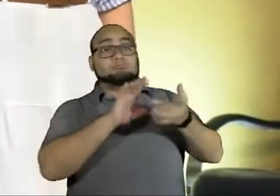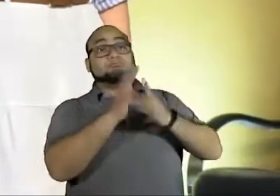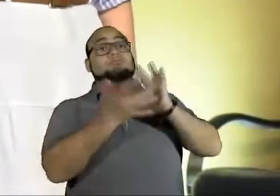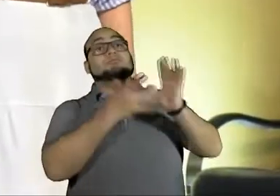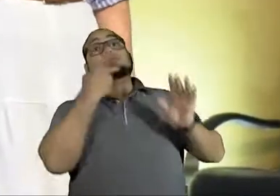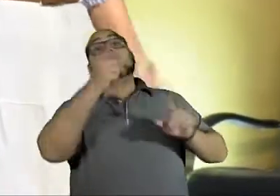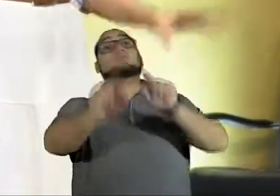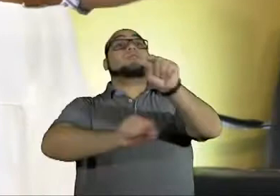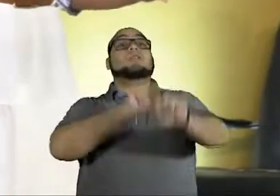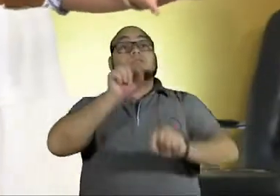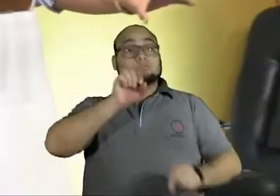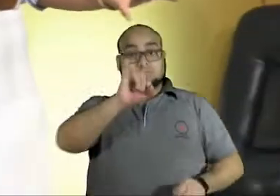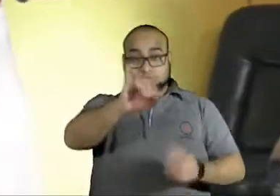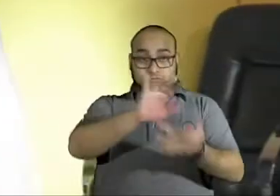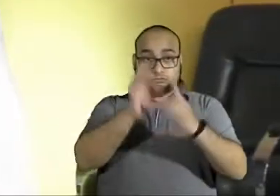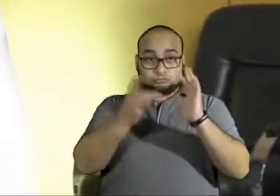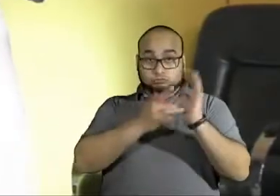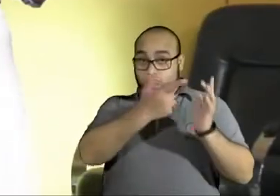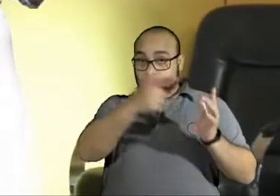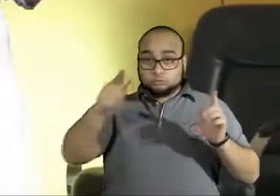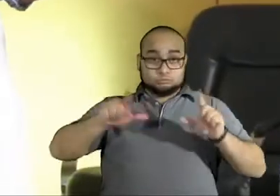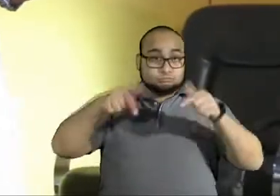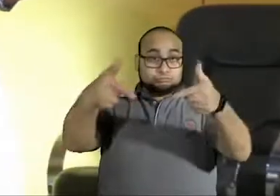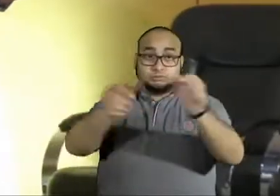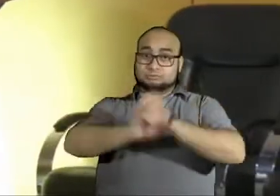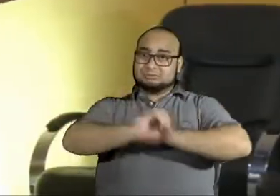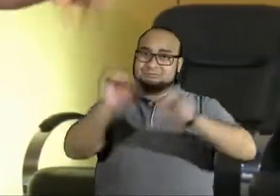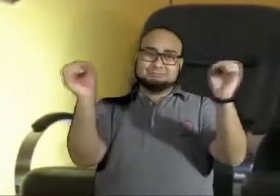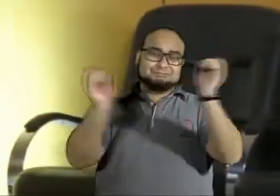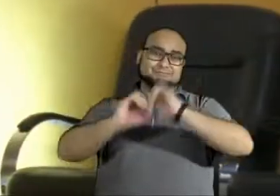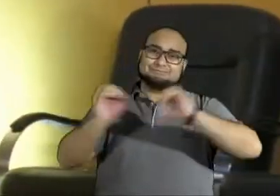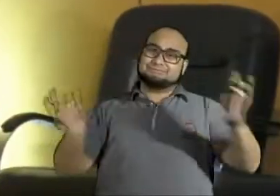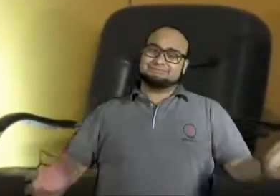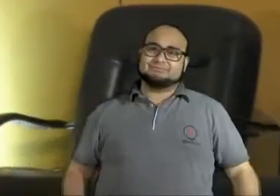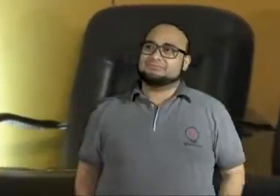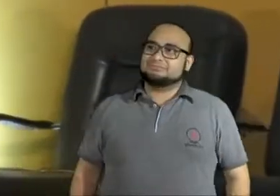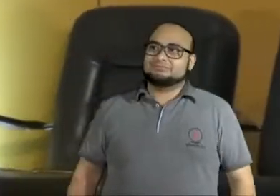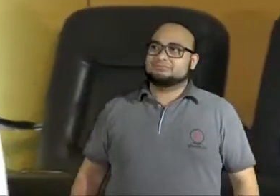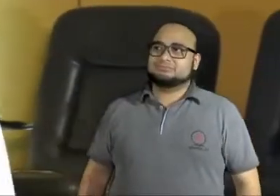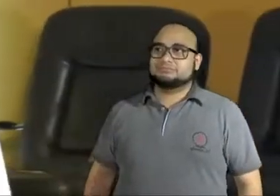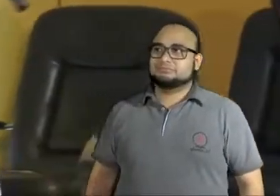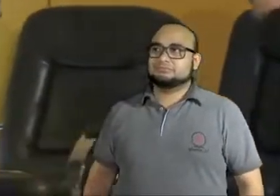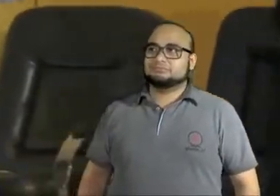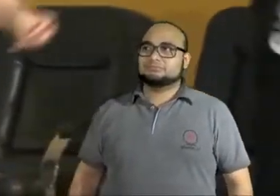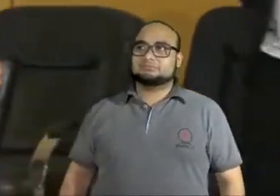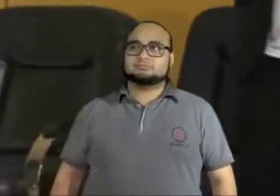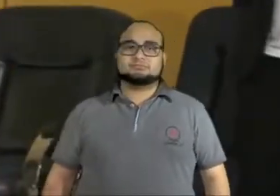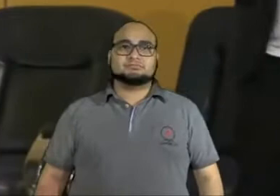fazer. Não, não, mas é que tem essa situação aqui que é tico-tico no fubá. Vem você, o tico-tico e o fubá.